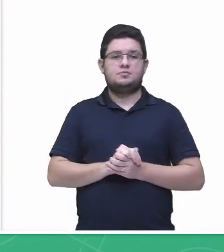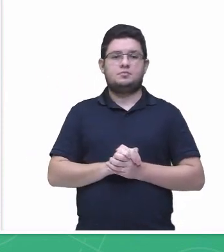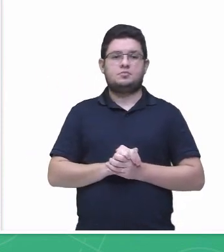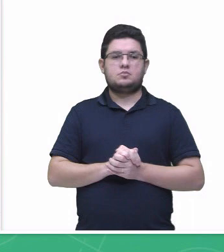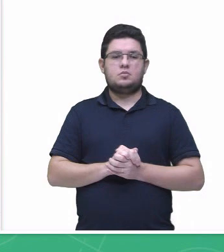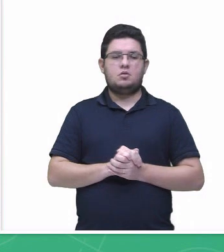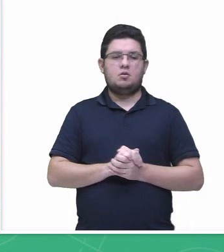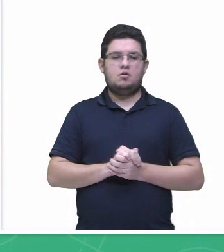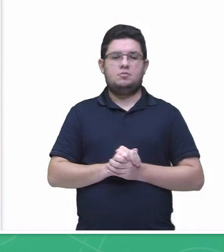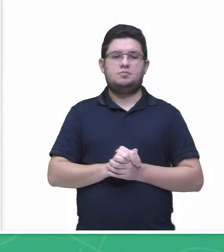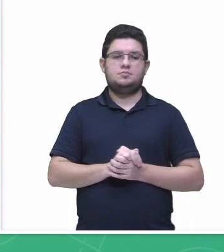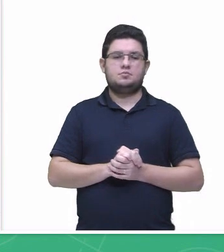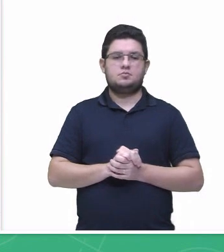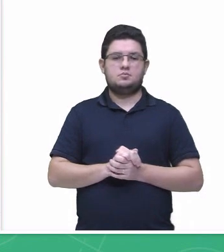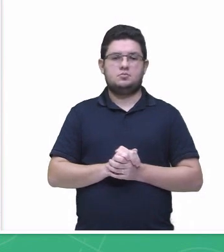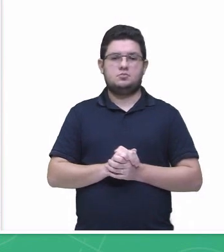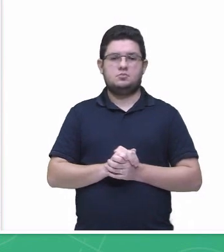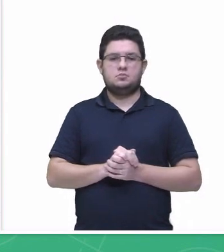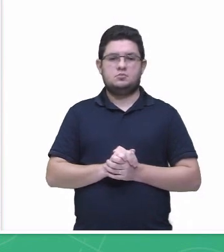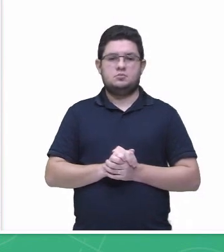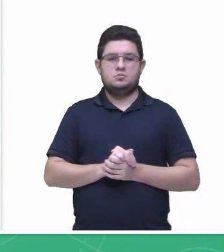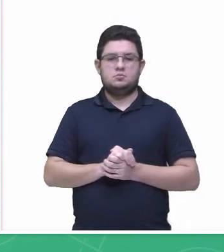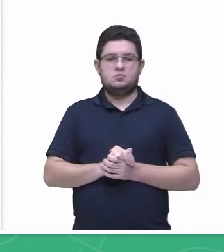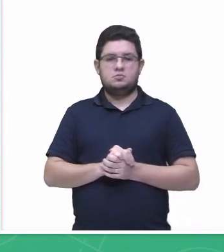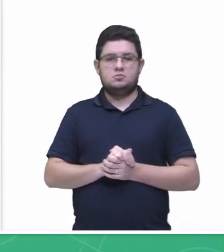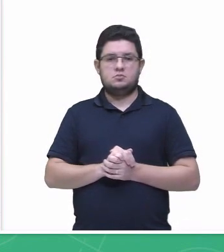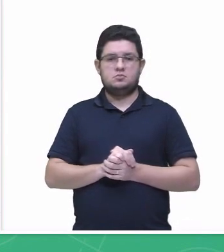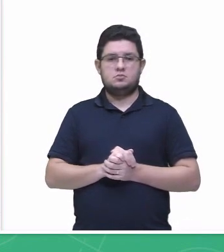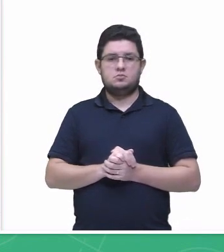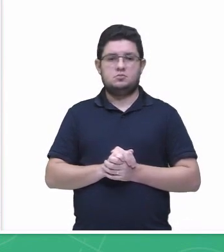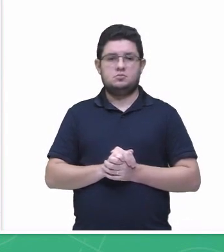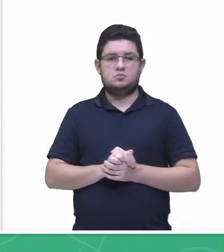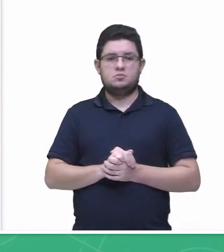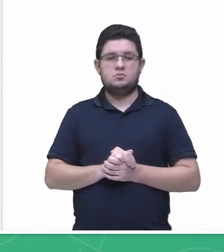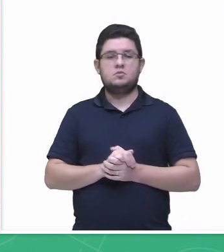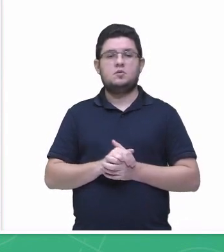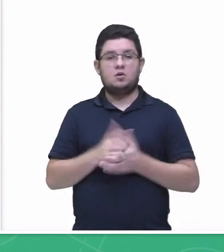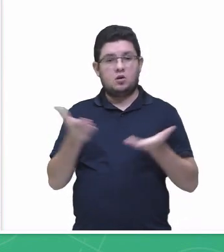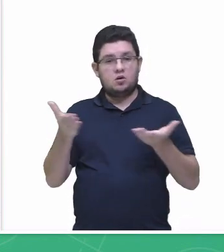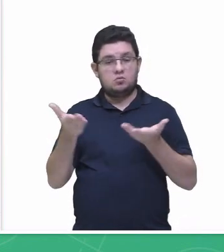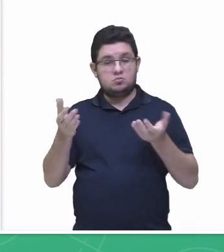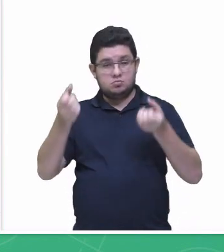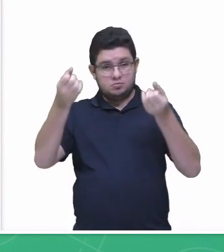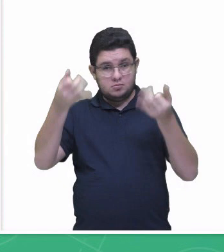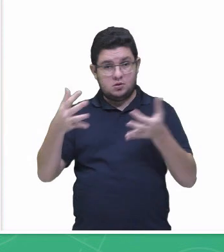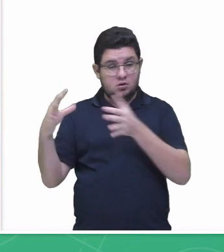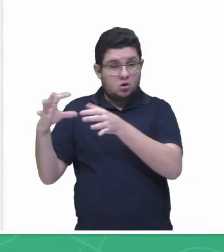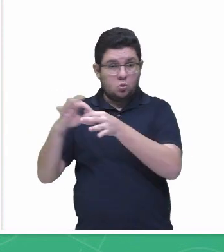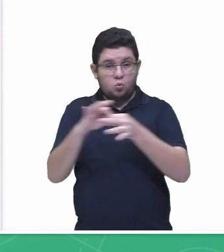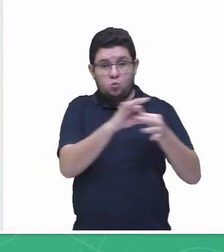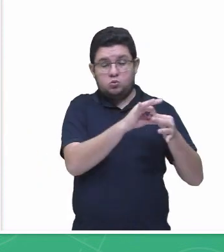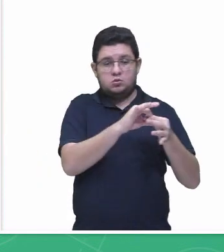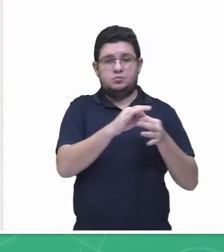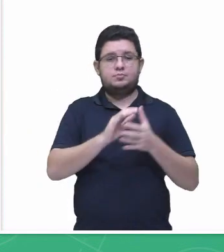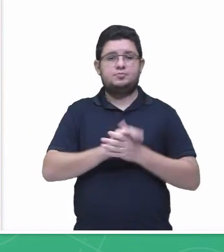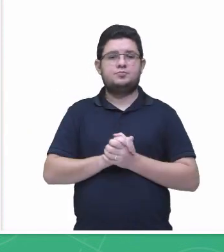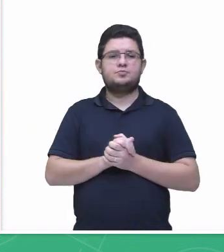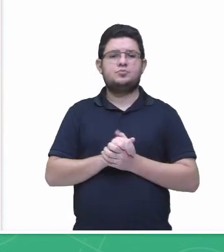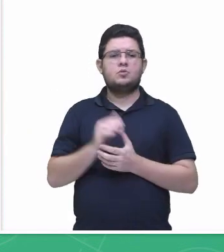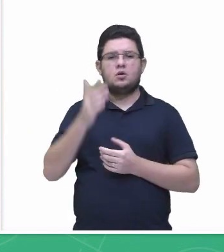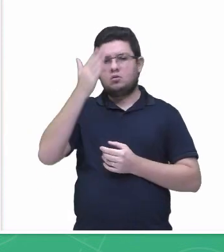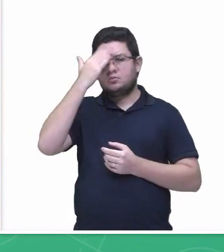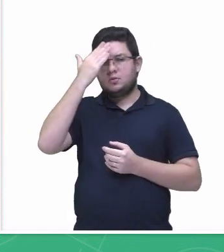supersaturada ou uma solução fraca. Vou contextualizar primeiramente aqui com vocês. Quando